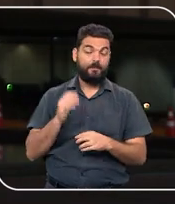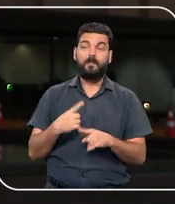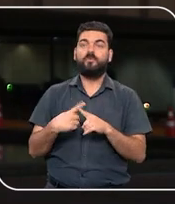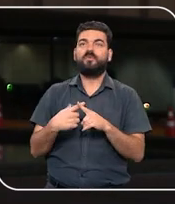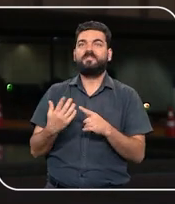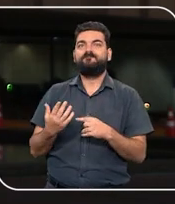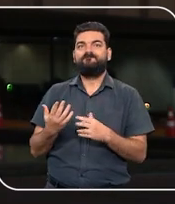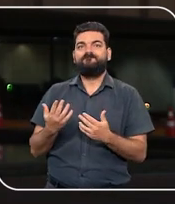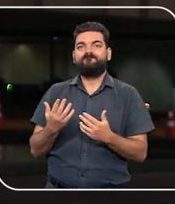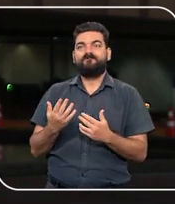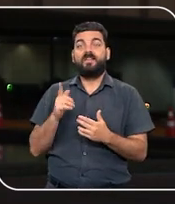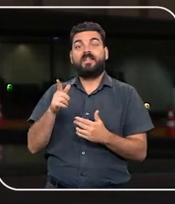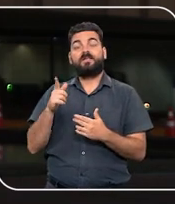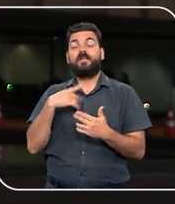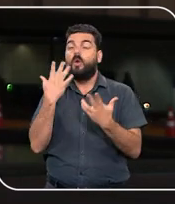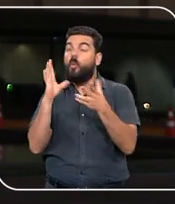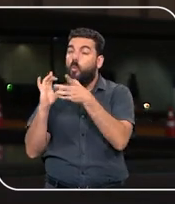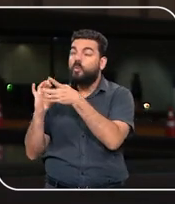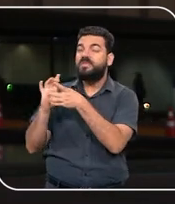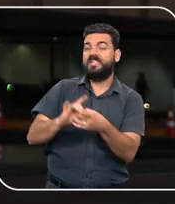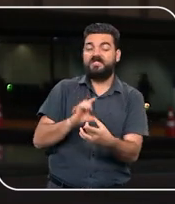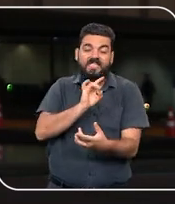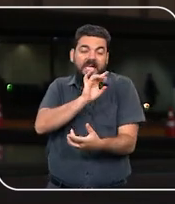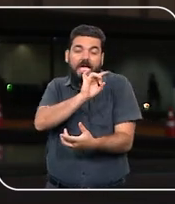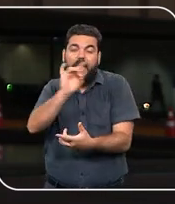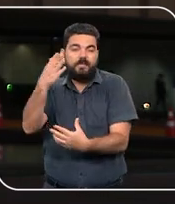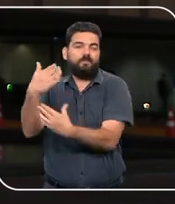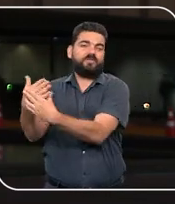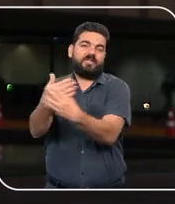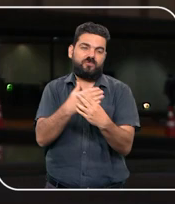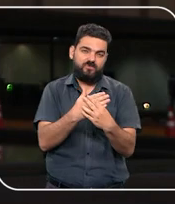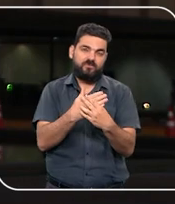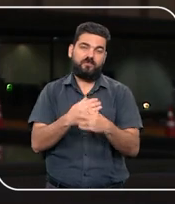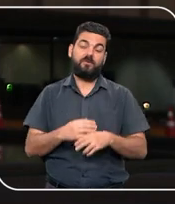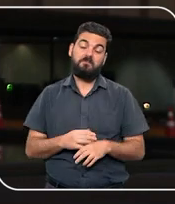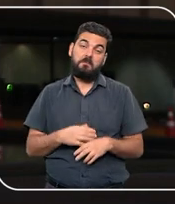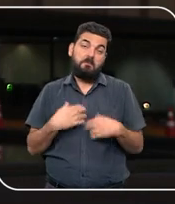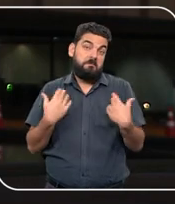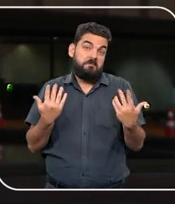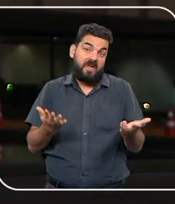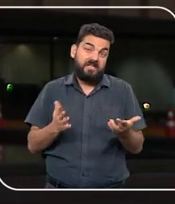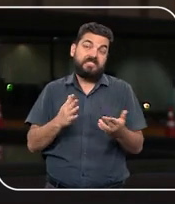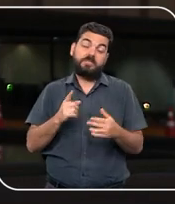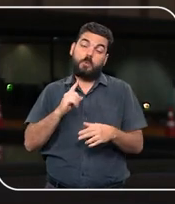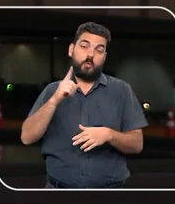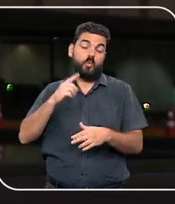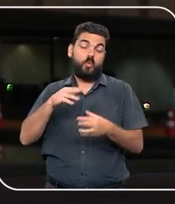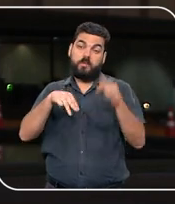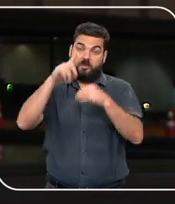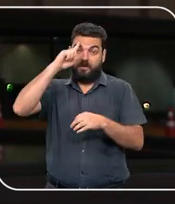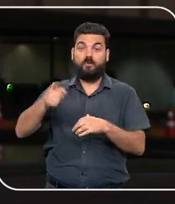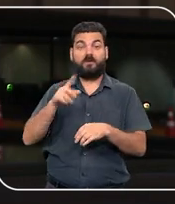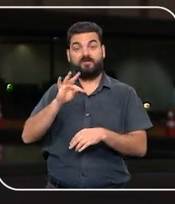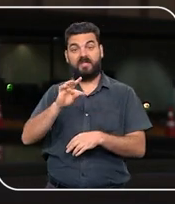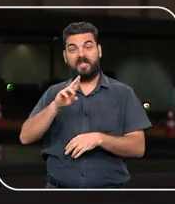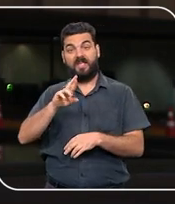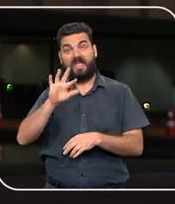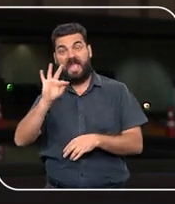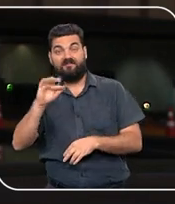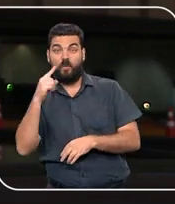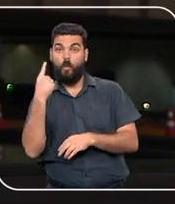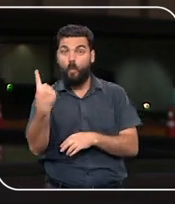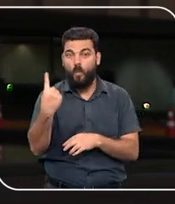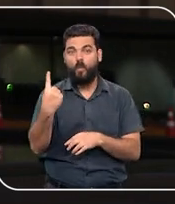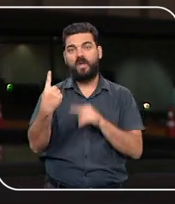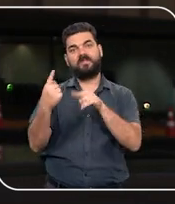Pará sob o fundamento de que havia conexão entre todas elas porém mesmo com essa determinação o